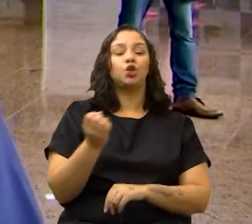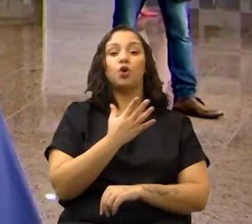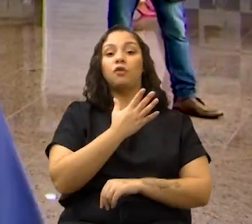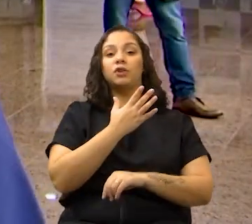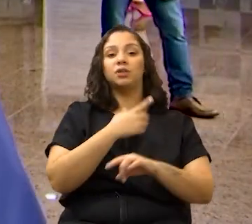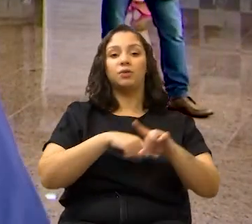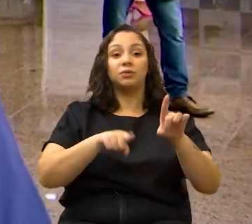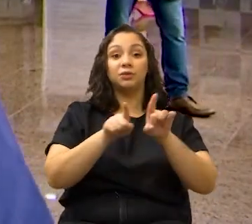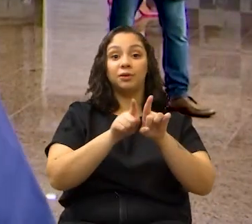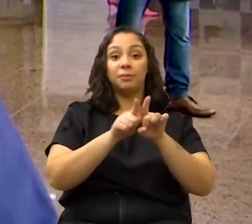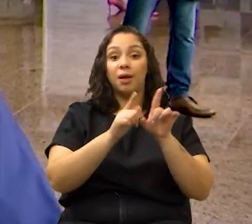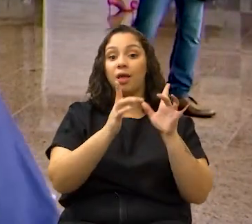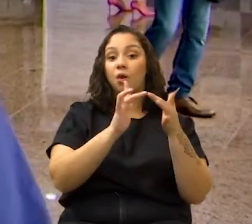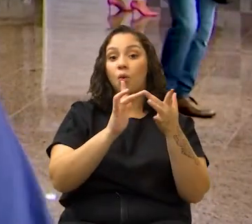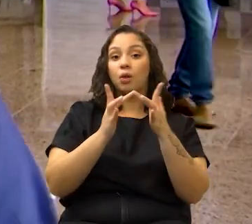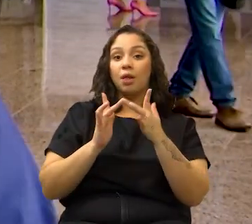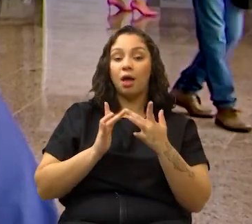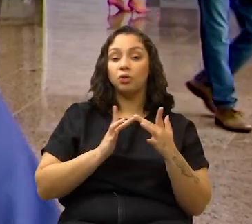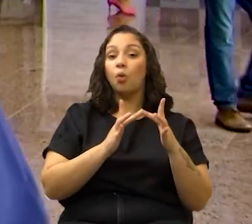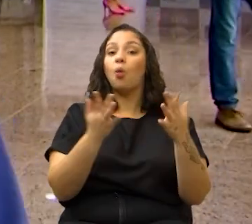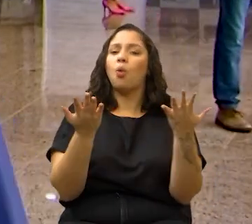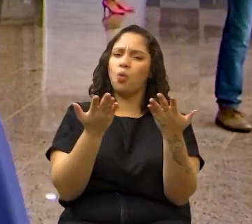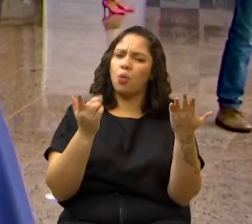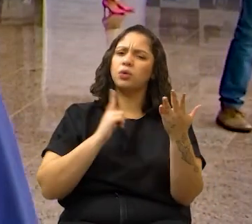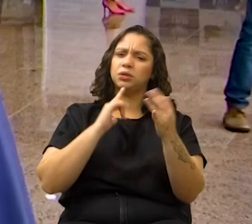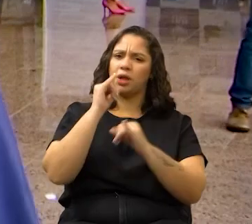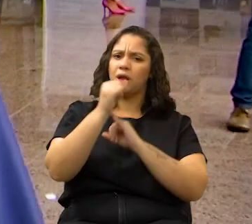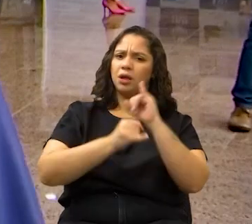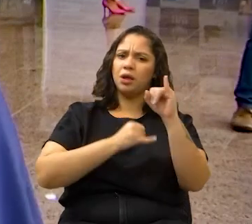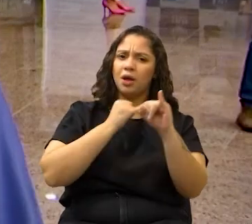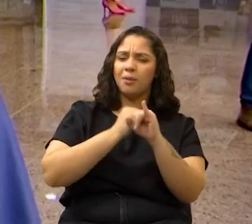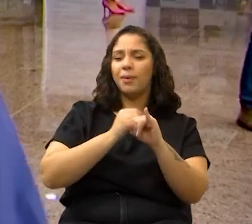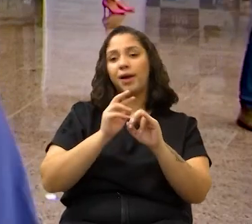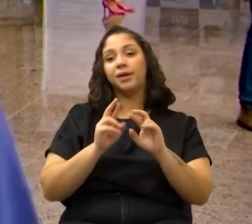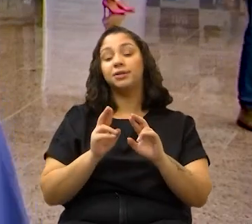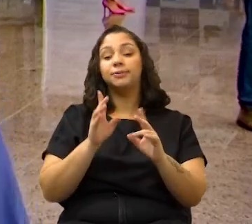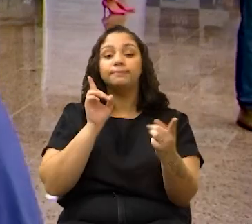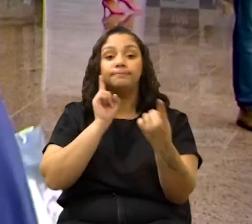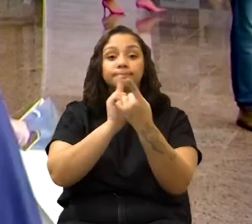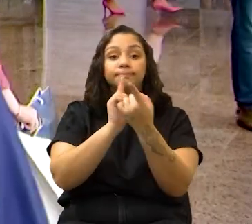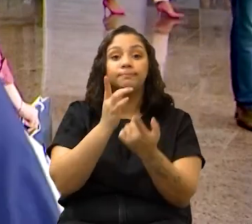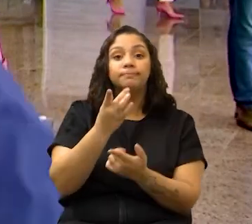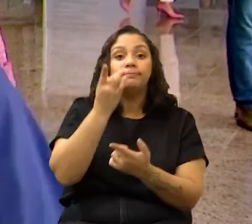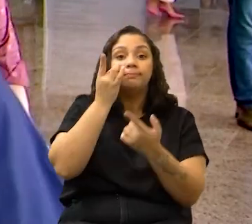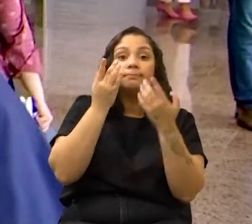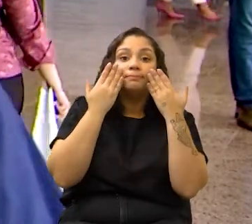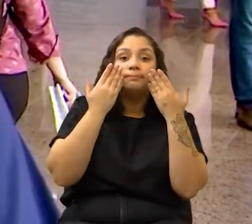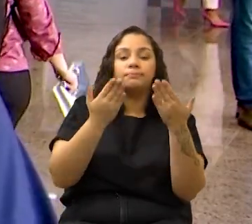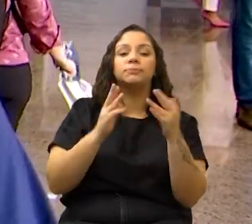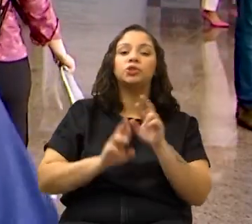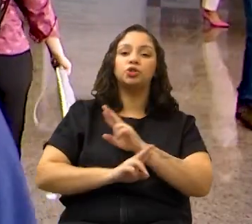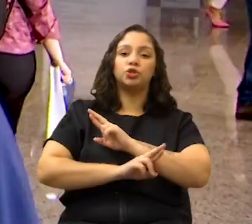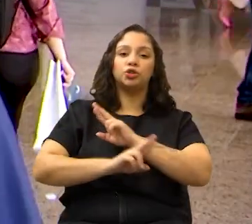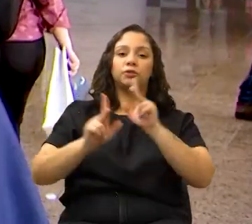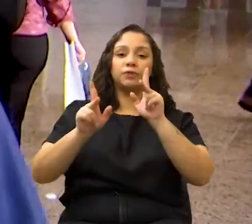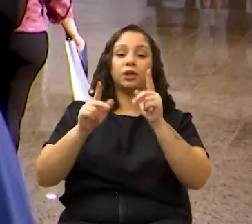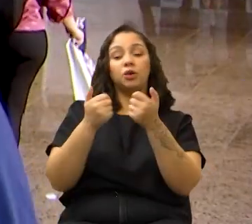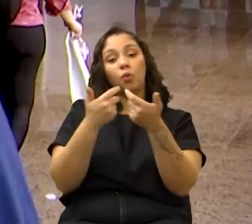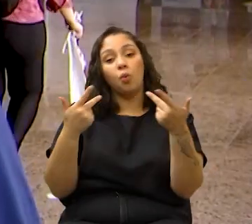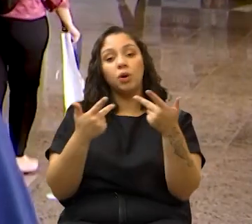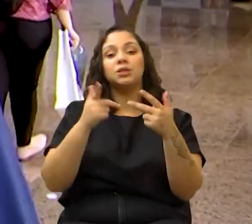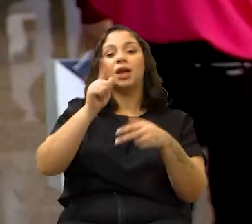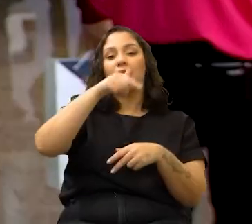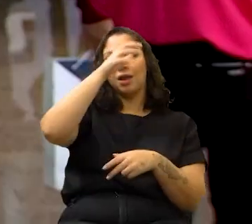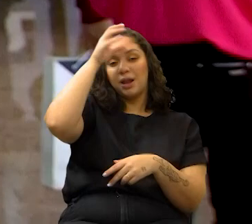de contato, Por mais que hoje a gente tenha ferramentas virtuais que nos conectam, não é a mesma coisa que a gente está frente a frente com o nosso parceiro, o nosso potencial cliente, o